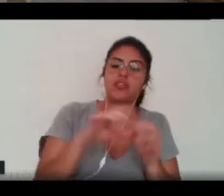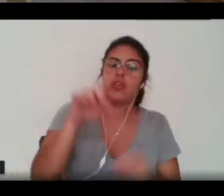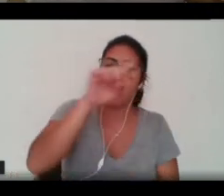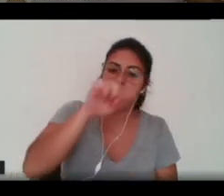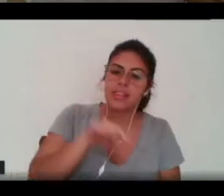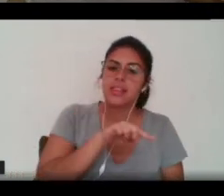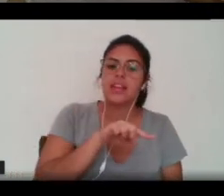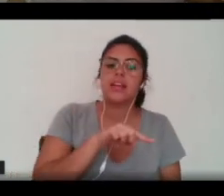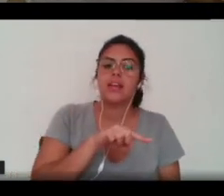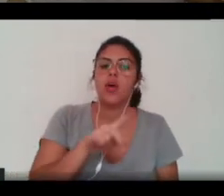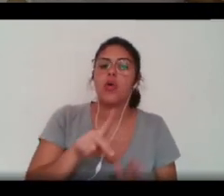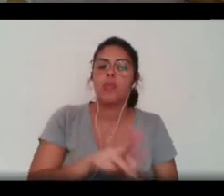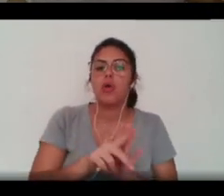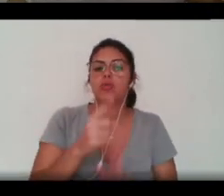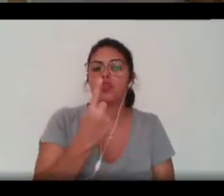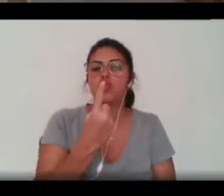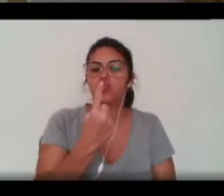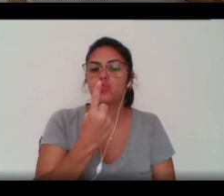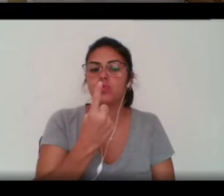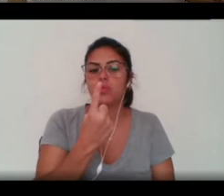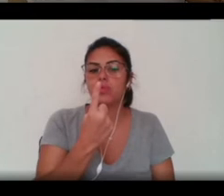até...